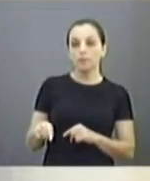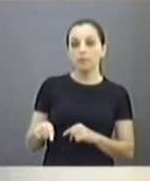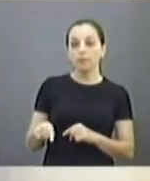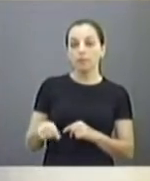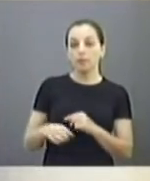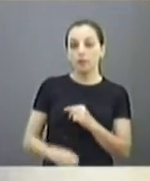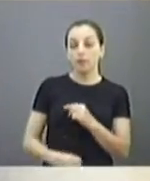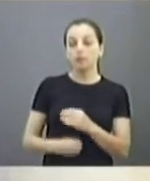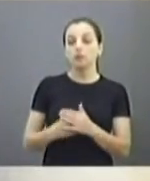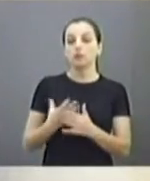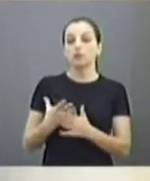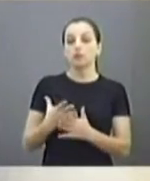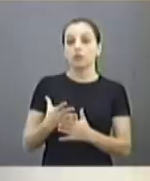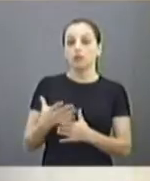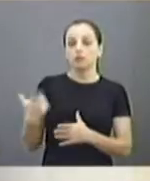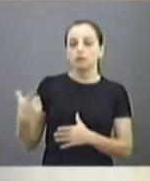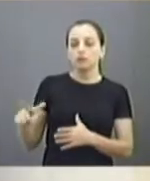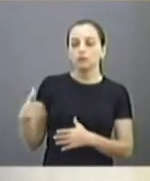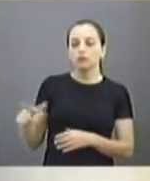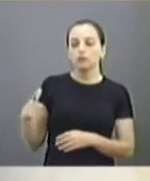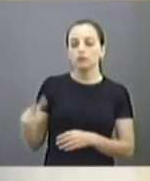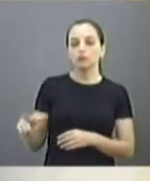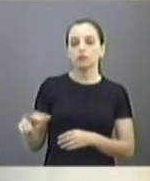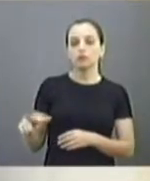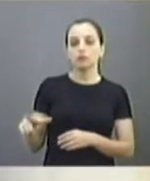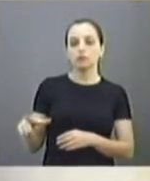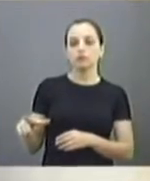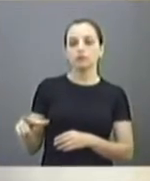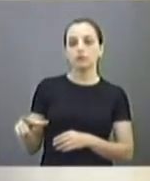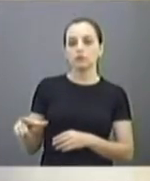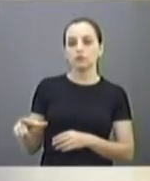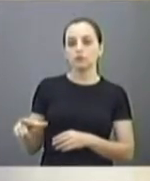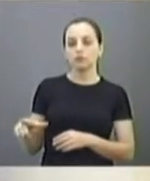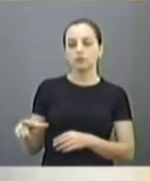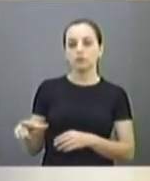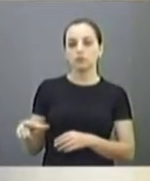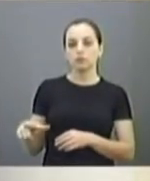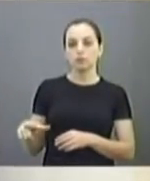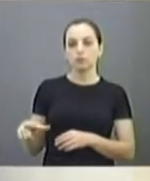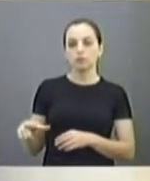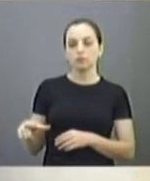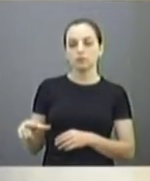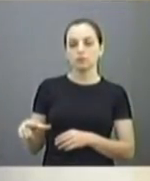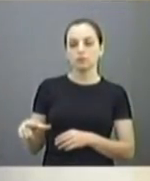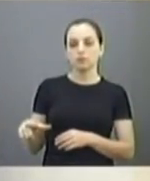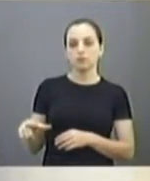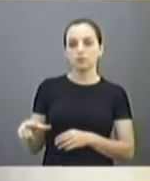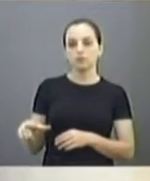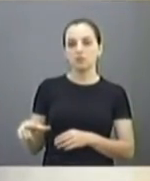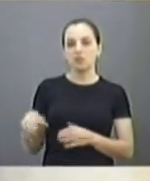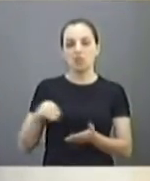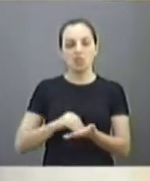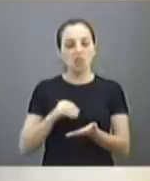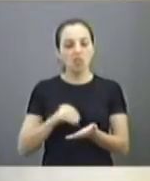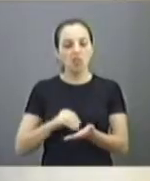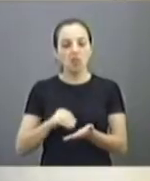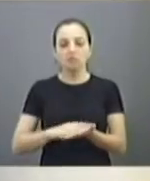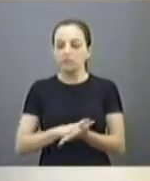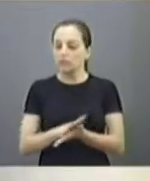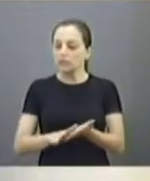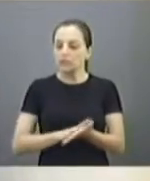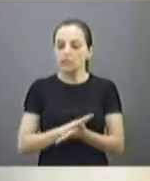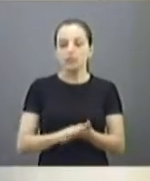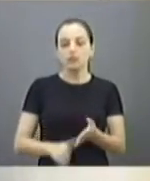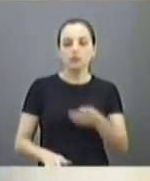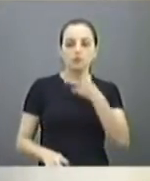não existe, que aqui também não é nenhum tipo de preconceito, além de não existir nenhuma política de